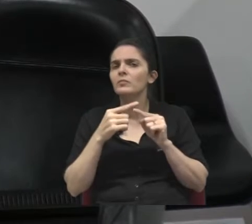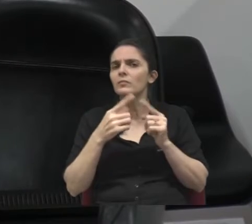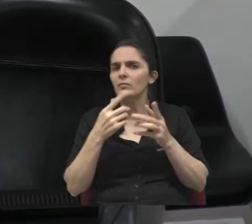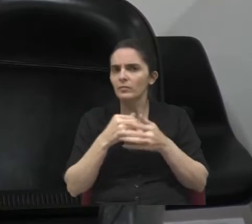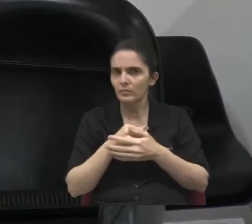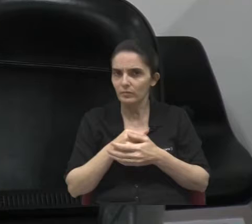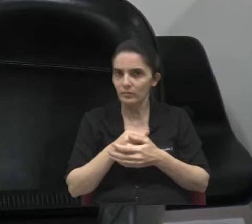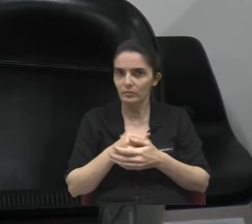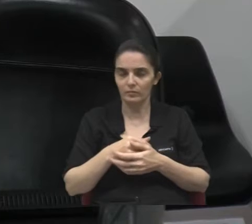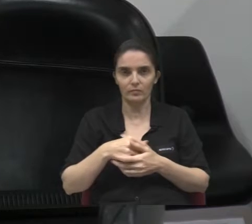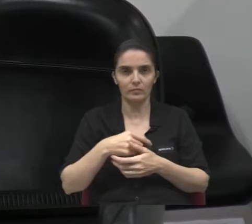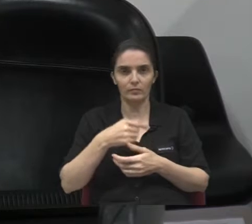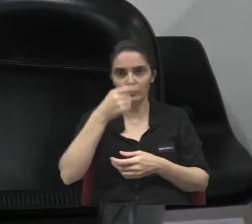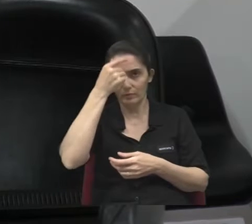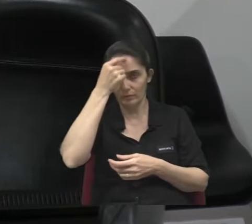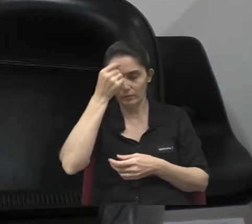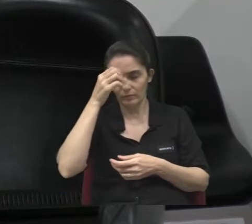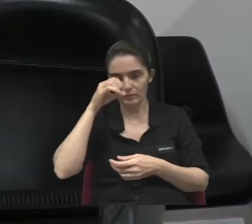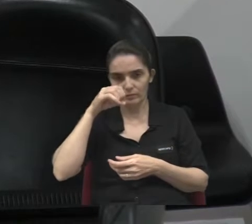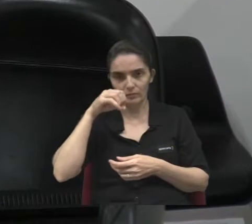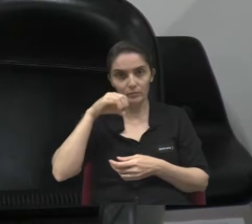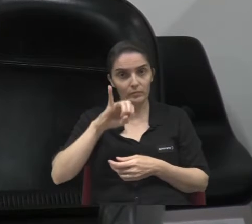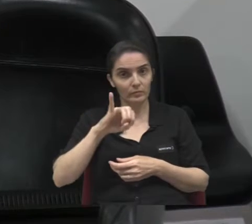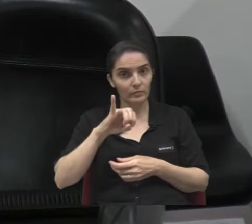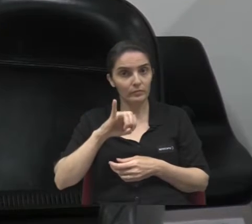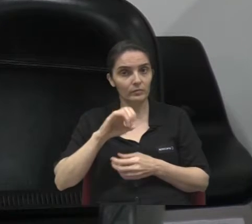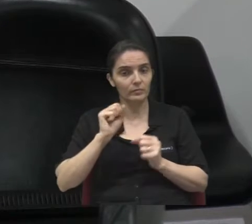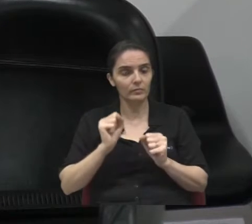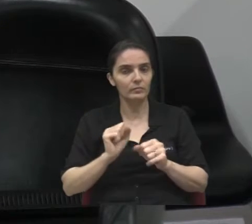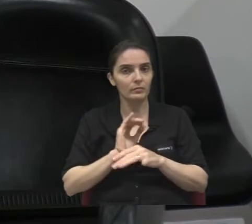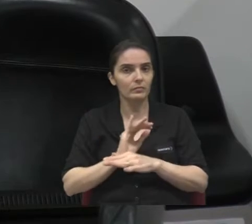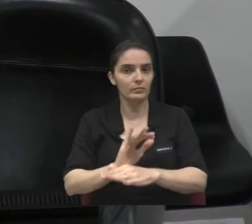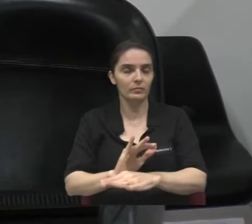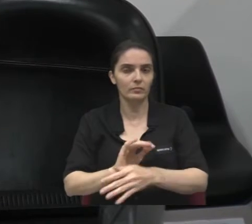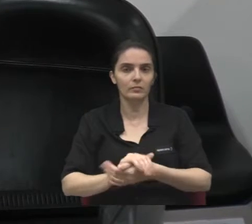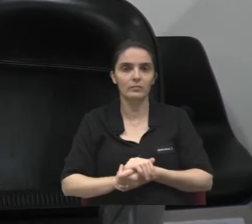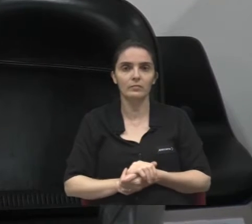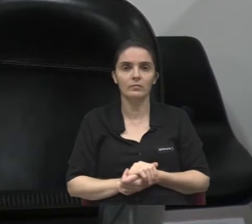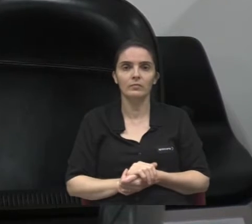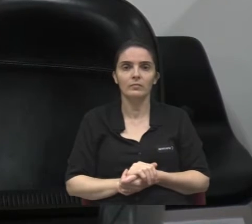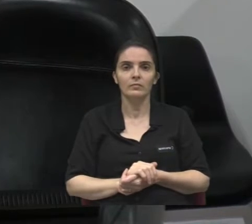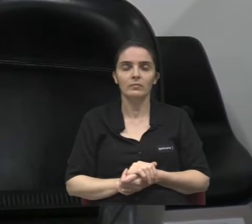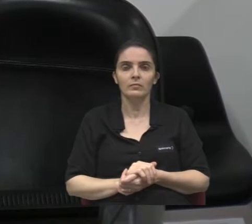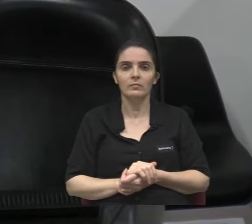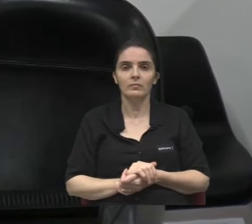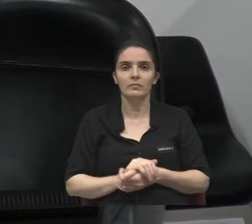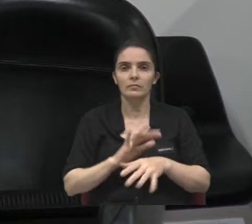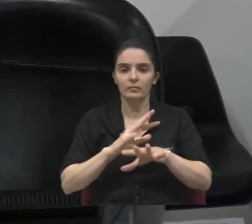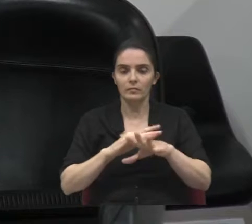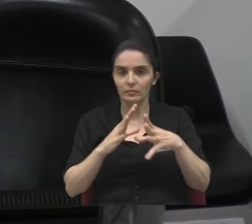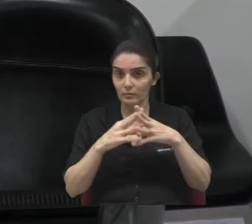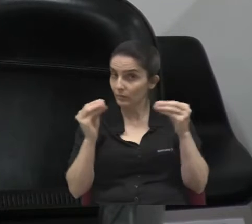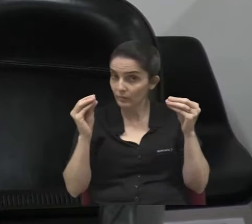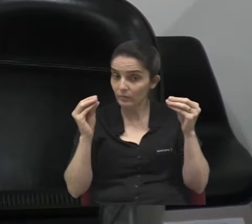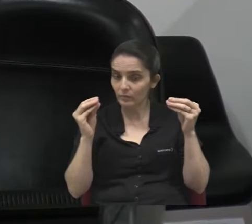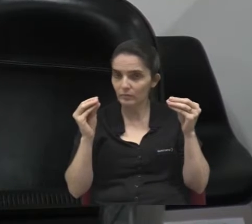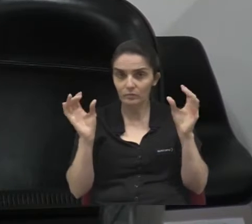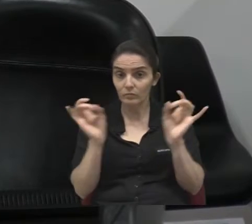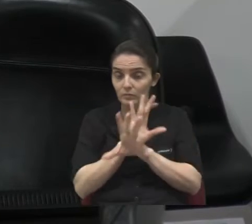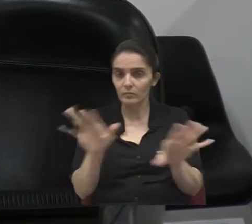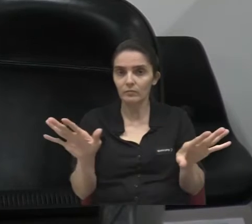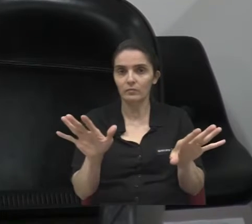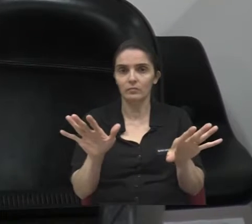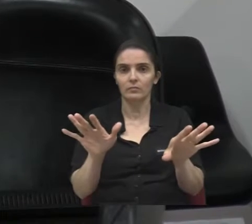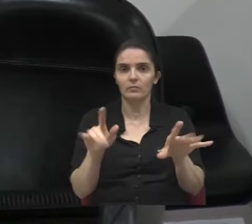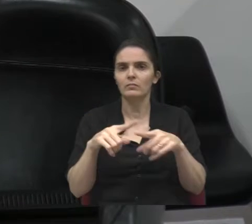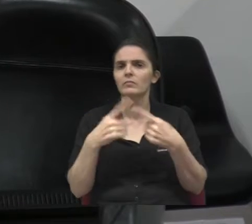se puder contribuir, eu agradeço. Nós temos uma erradicação. Segundo o critério, teve uma erradicação. Mas qual o